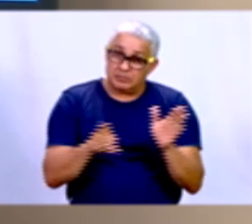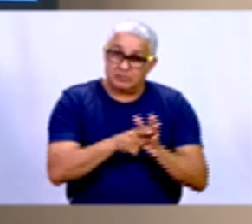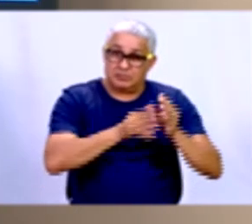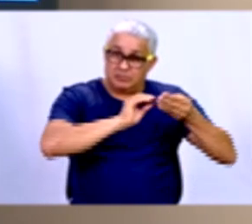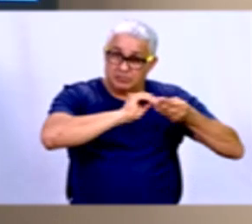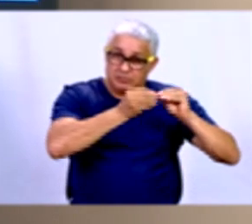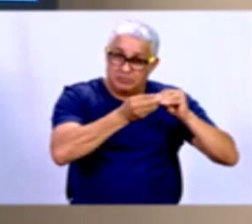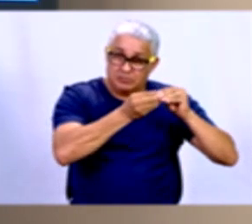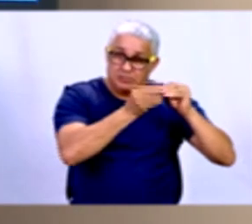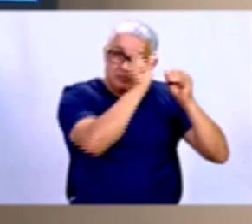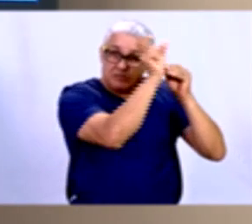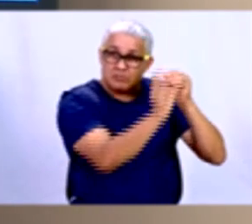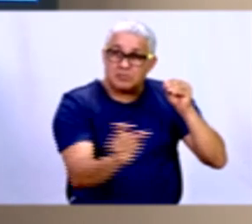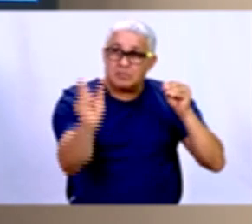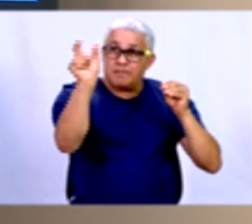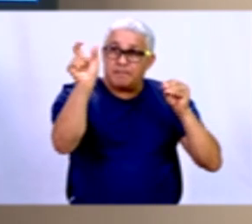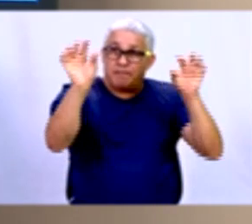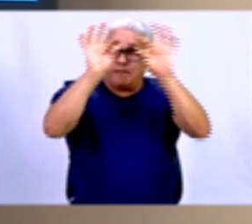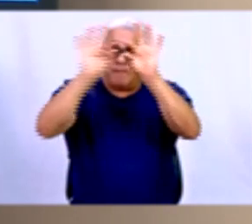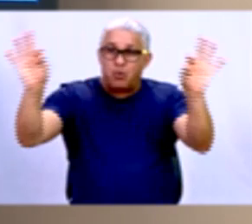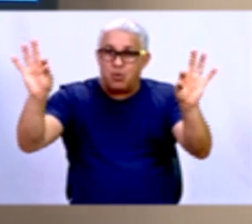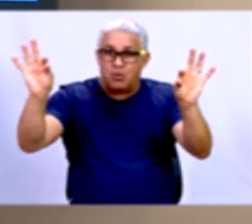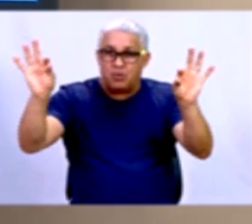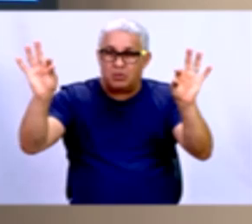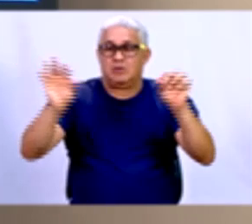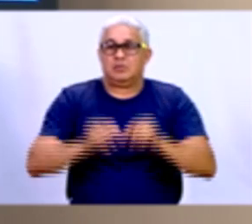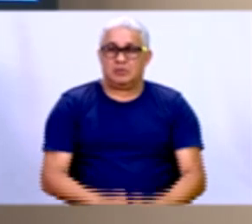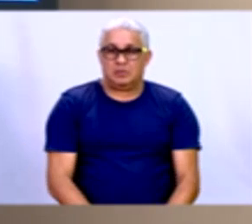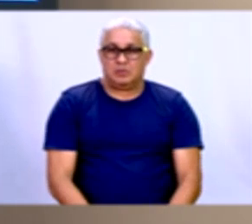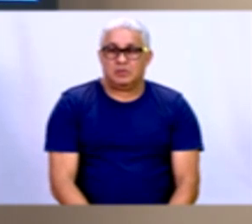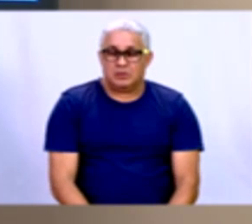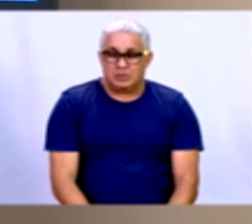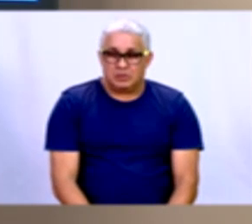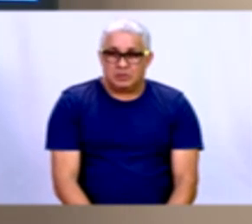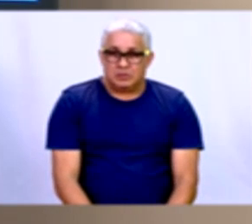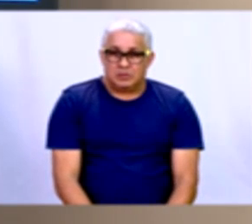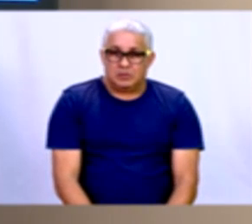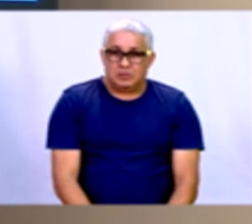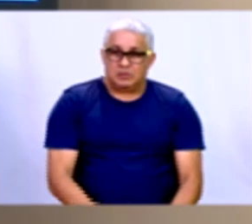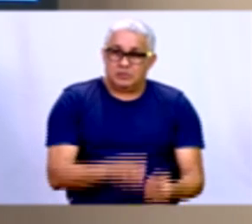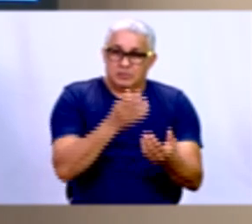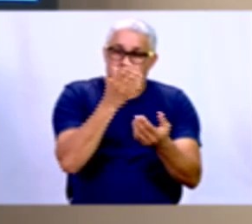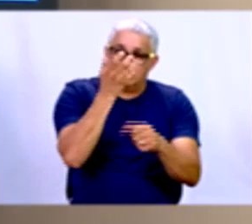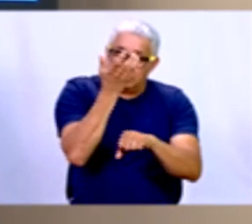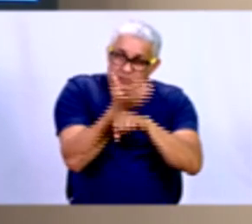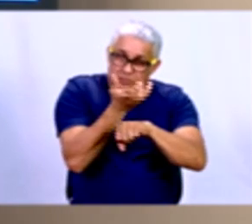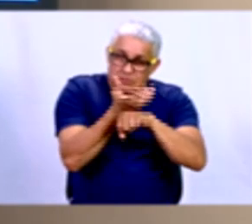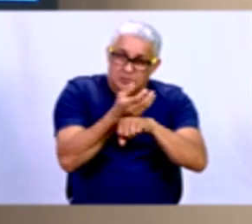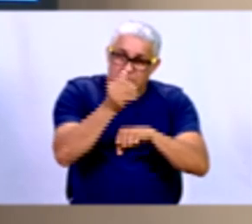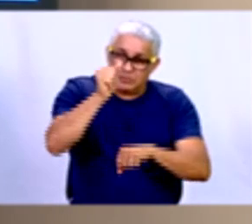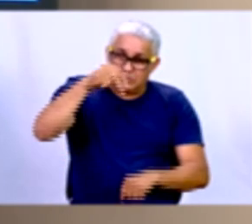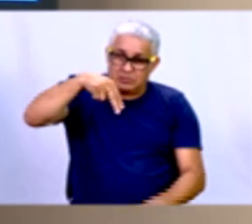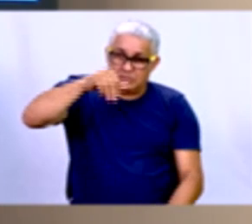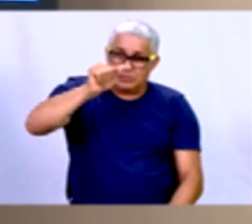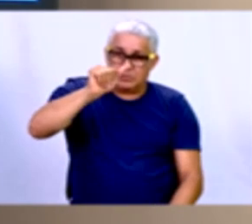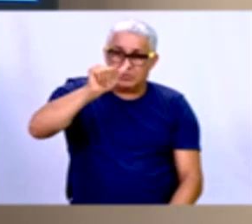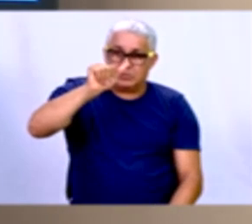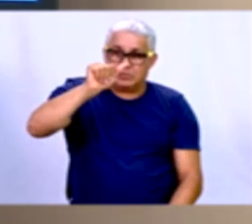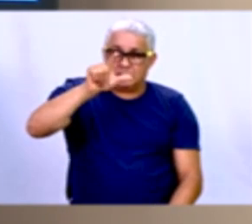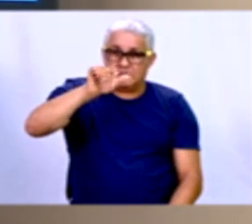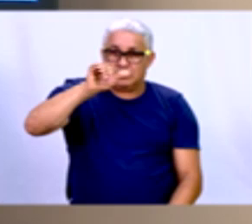dados para interface, certo? Na disciplina de análise de